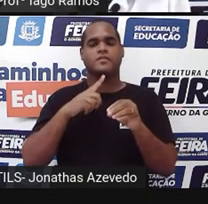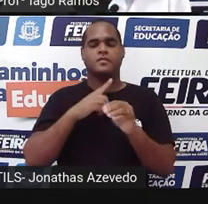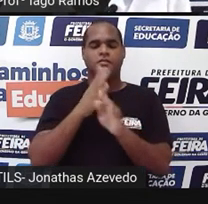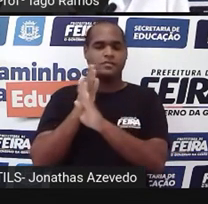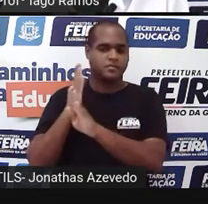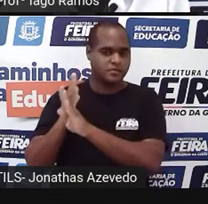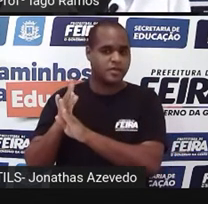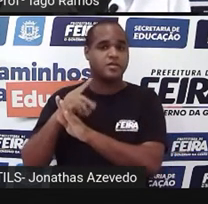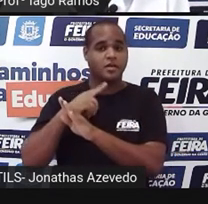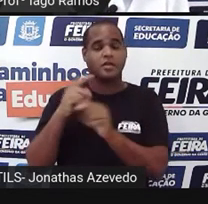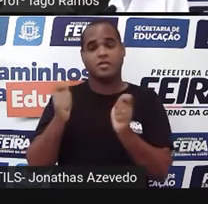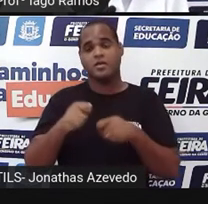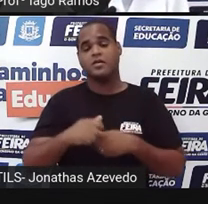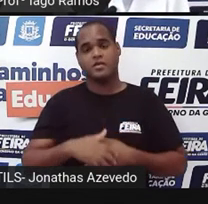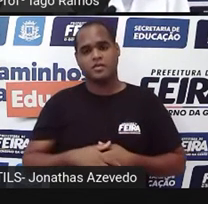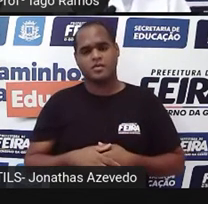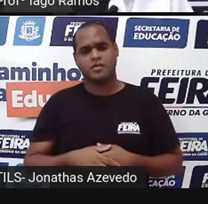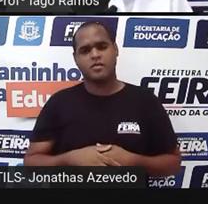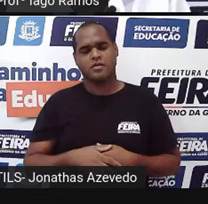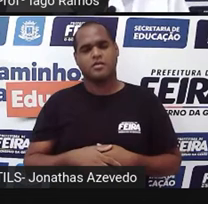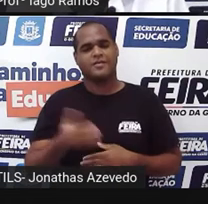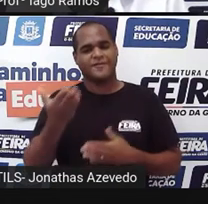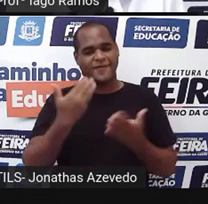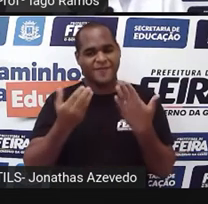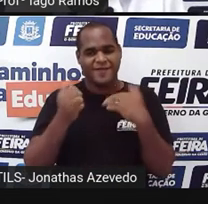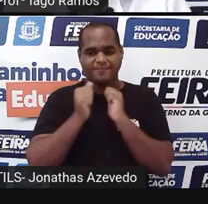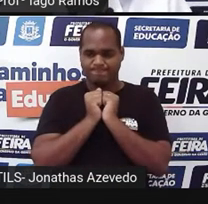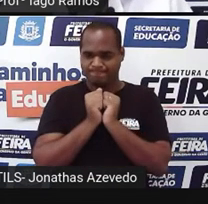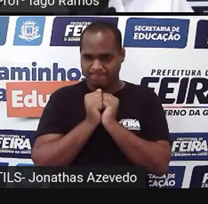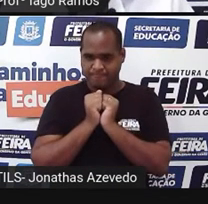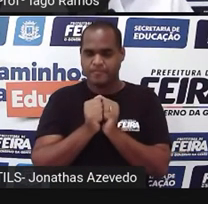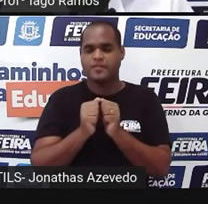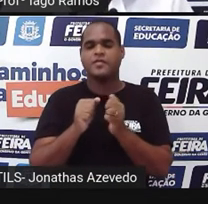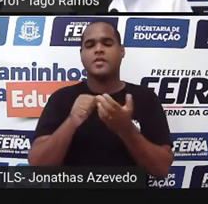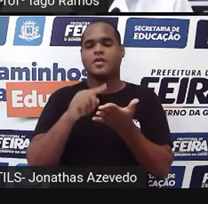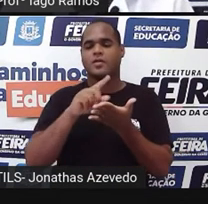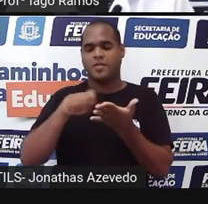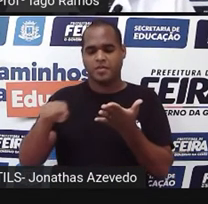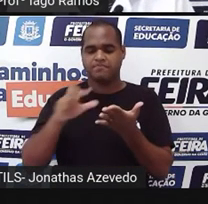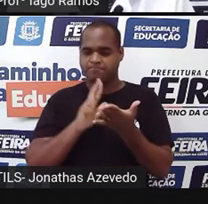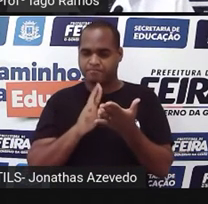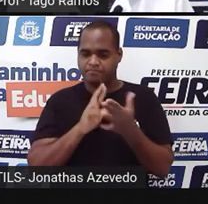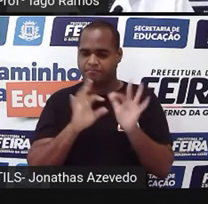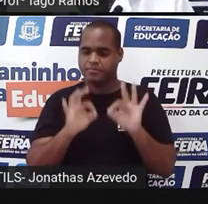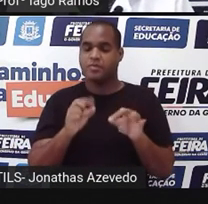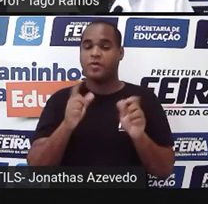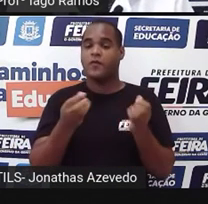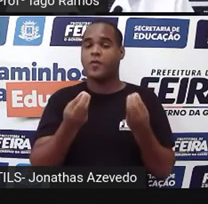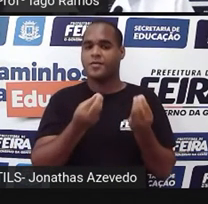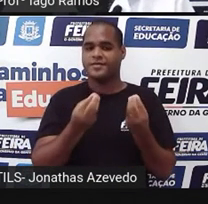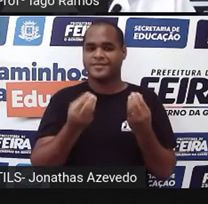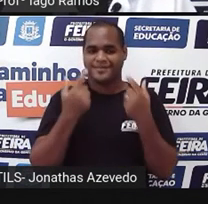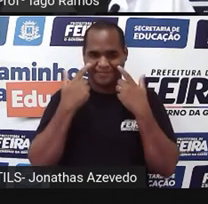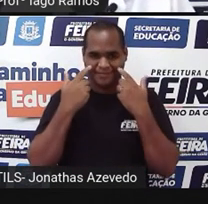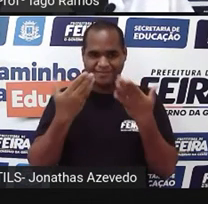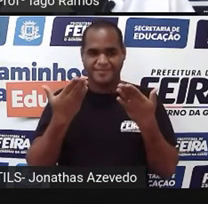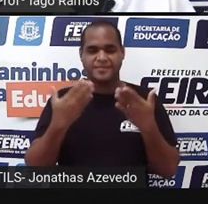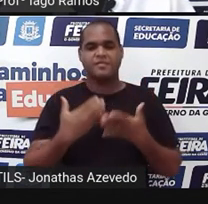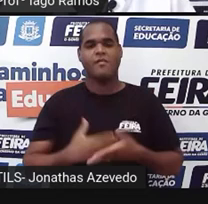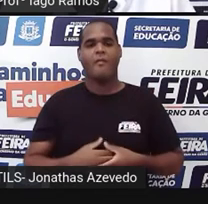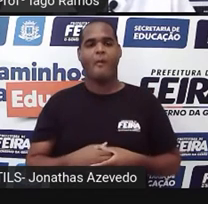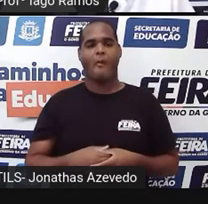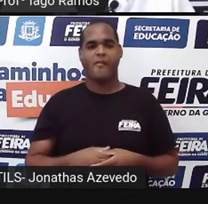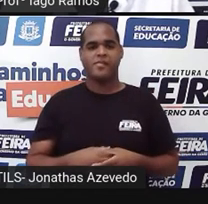vai encontrar as frações geratrizes Tá bom então vem aqui comigo ó vamos rascunhar isso e vai ficar da seguinte forma